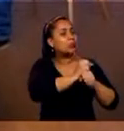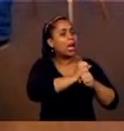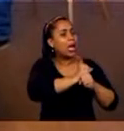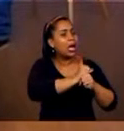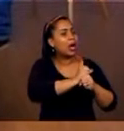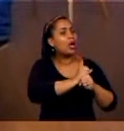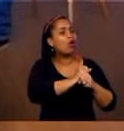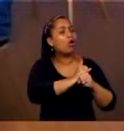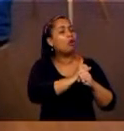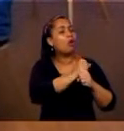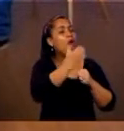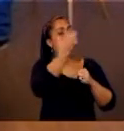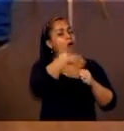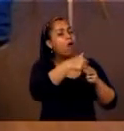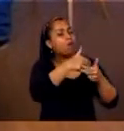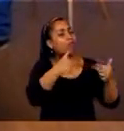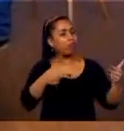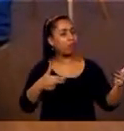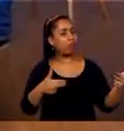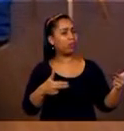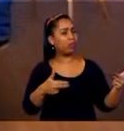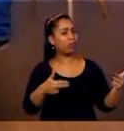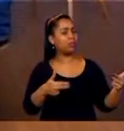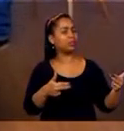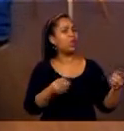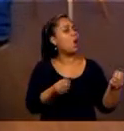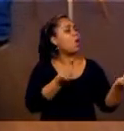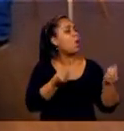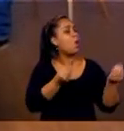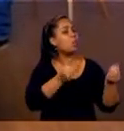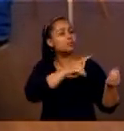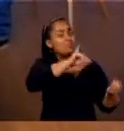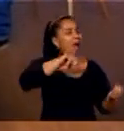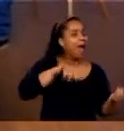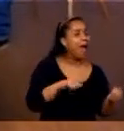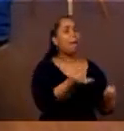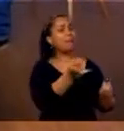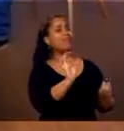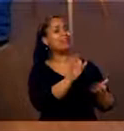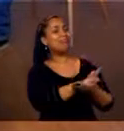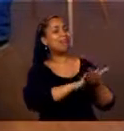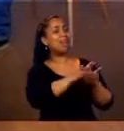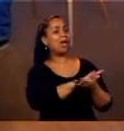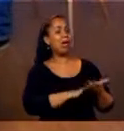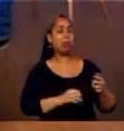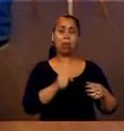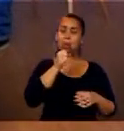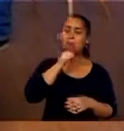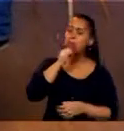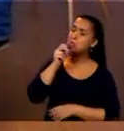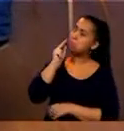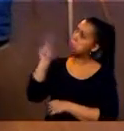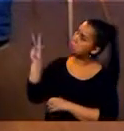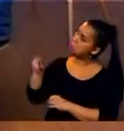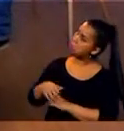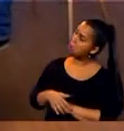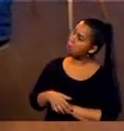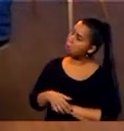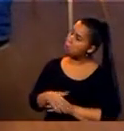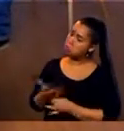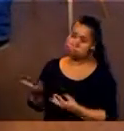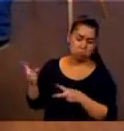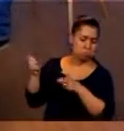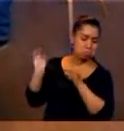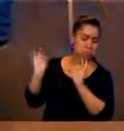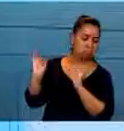anos para frutificar e o senhor não vai aproveitar dela? E o ancião olhou para o príncipe,